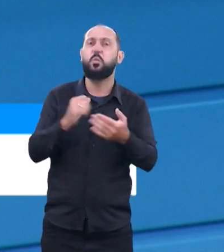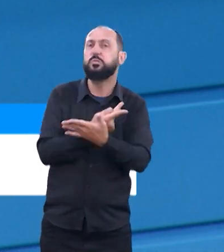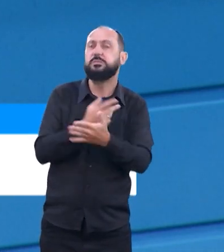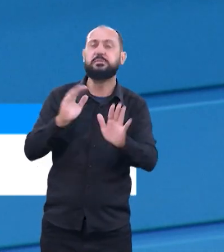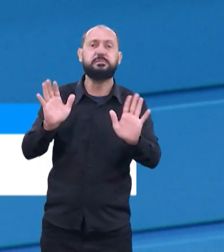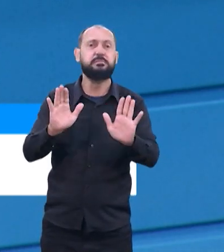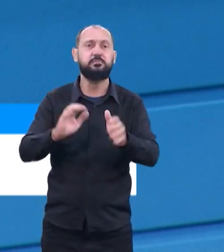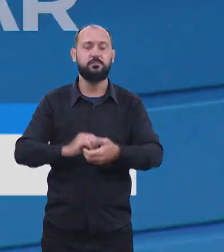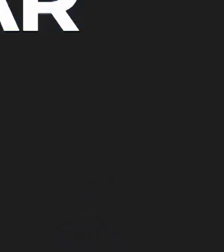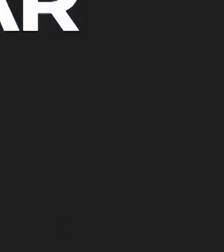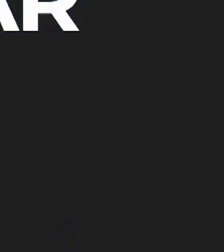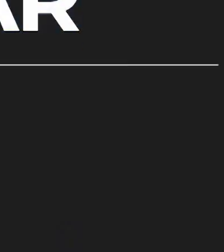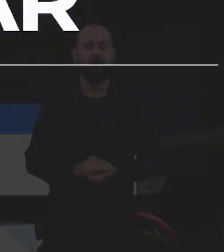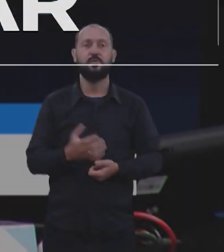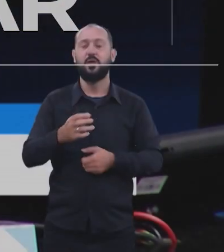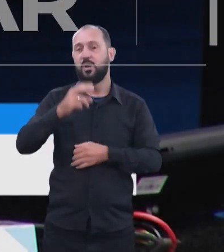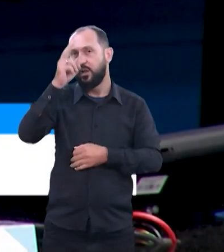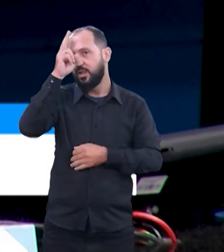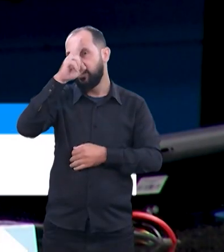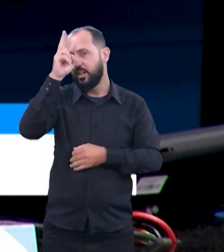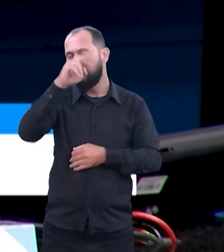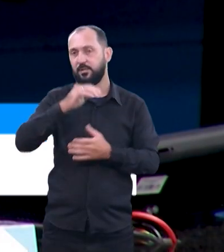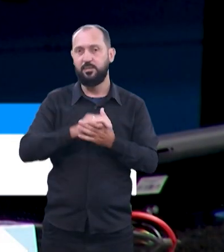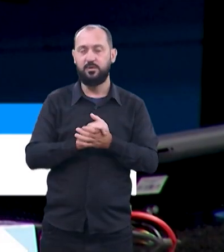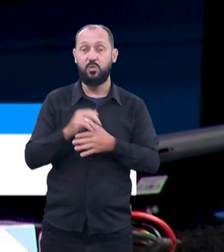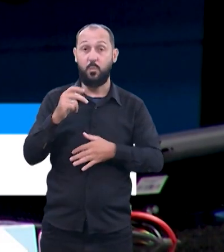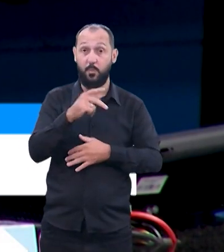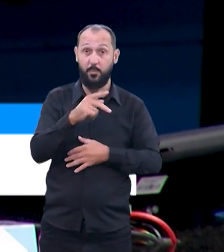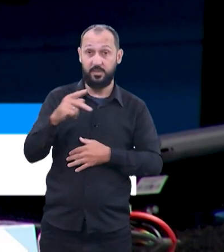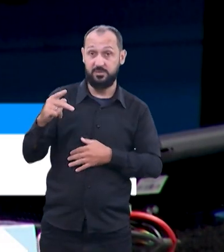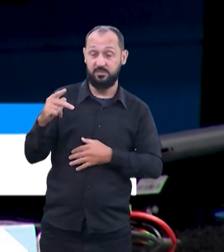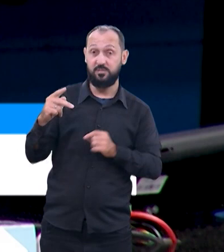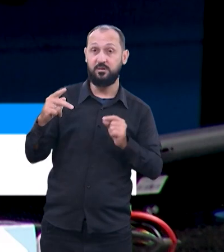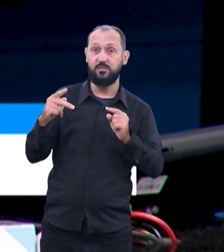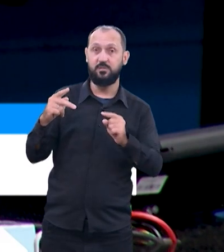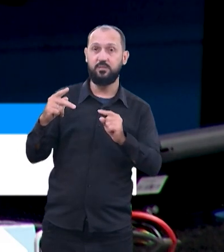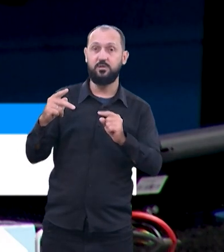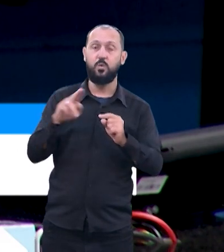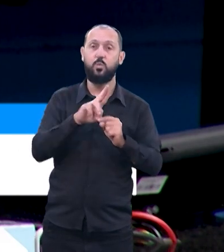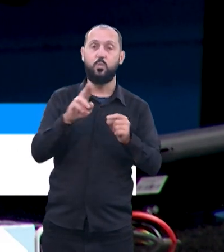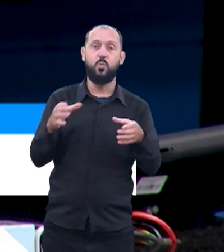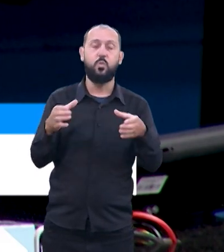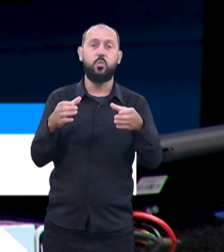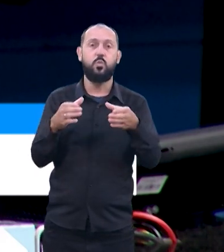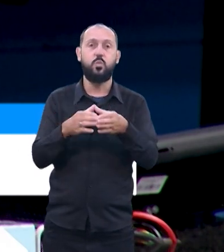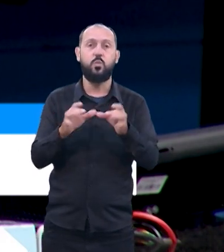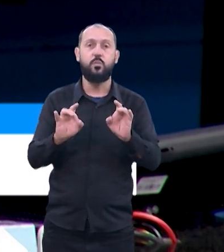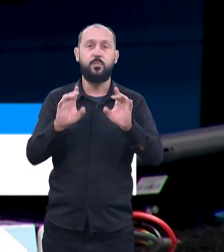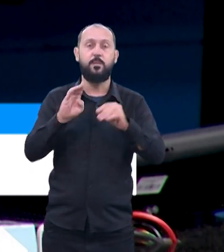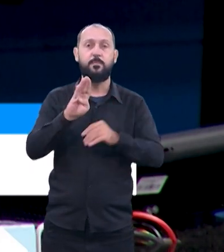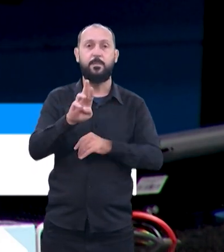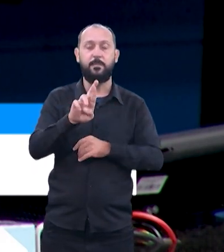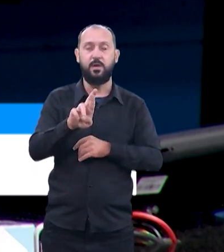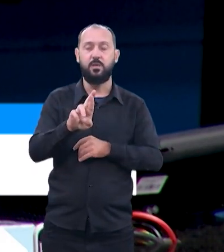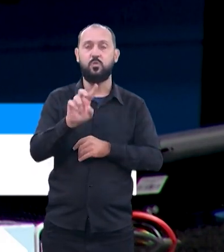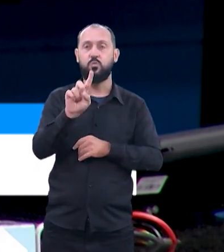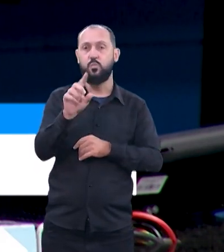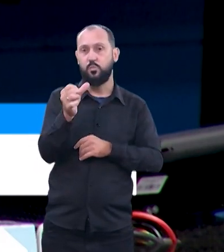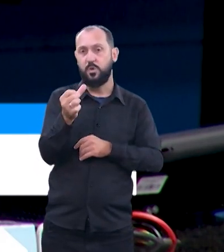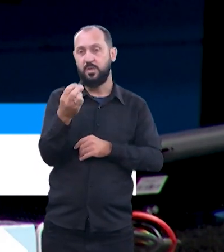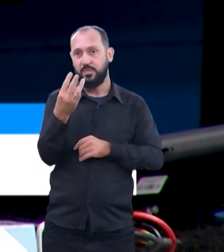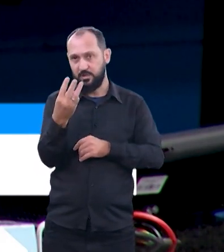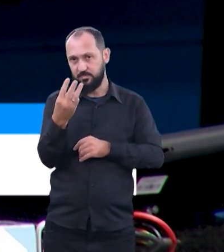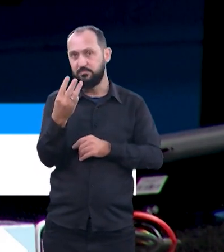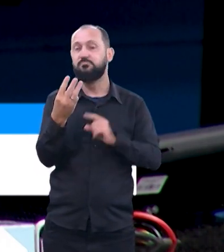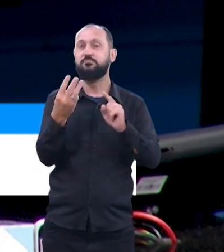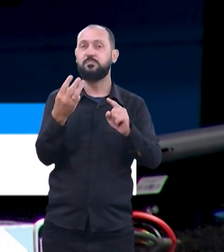mas não está acontecendo. Mas eu queria lembrar que o nosso presidente nomeou uma comissão específica